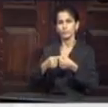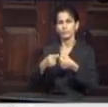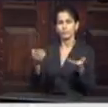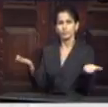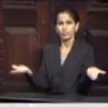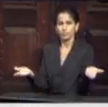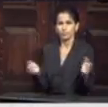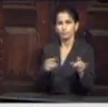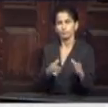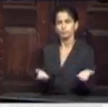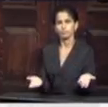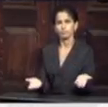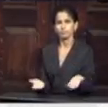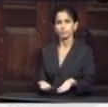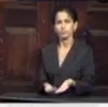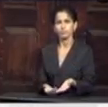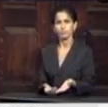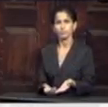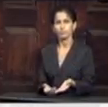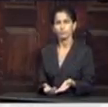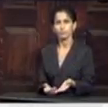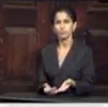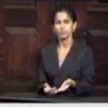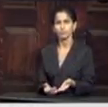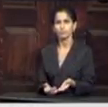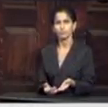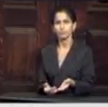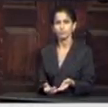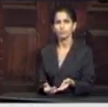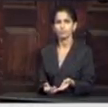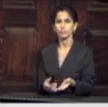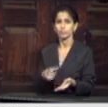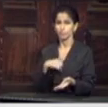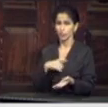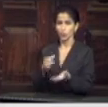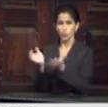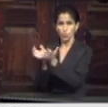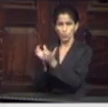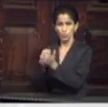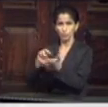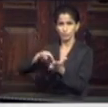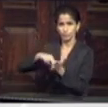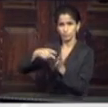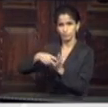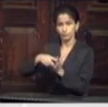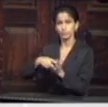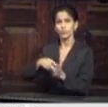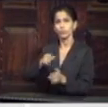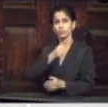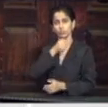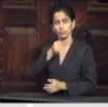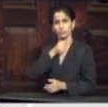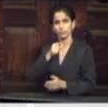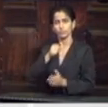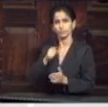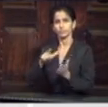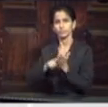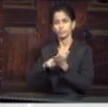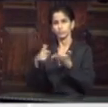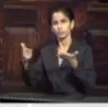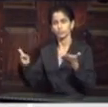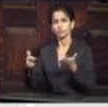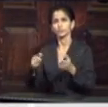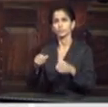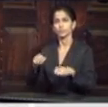Ora, a representação sindical dos jornalistas na capital,